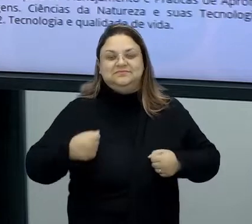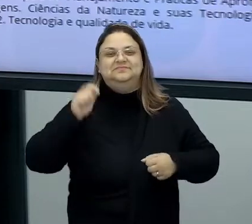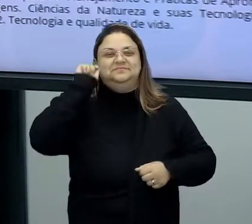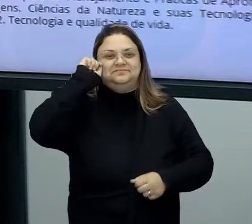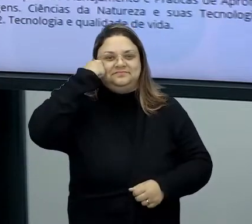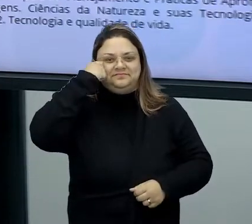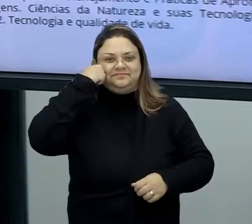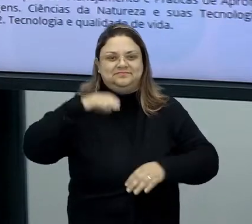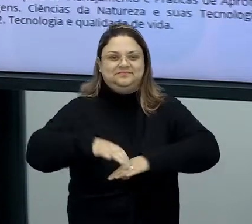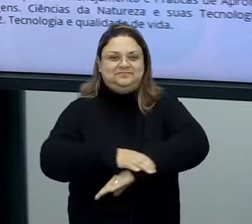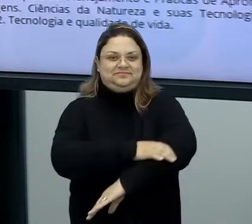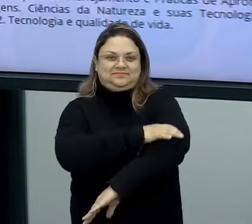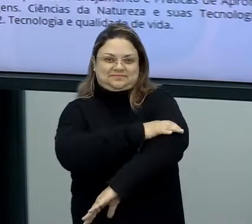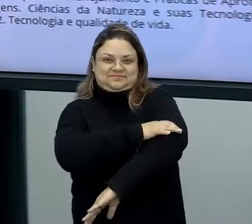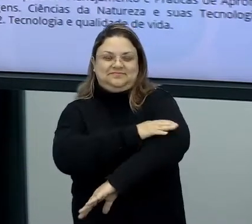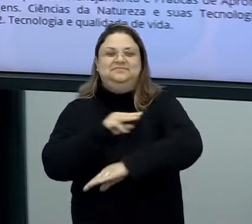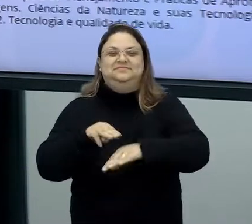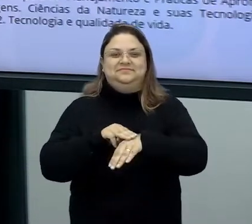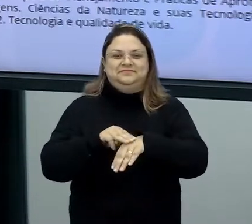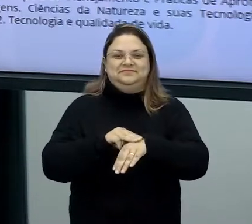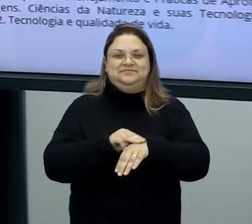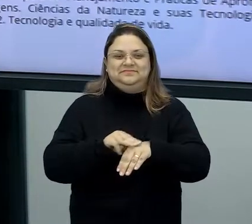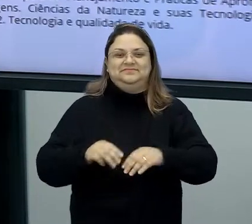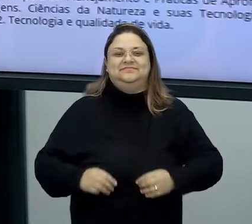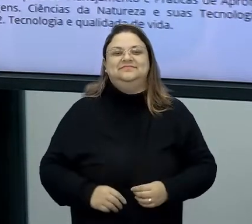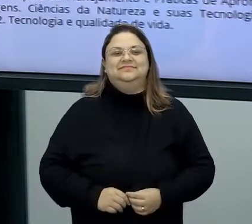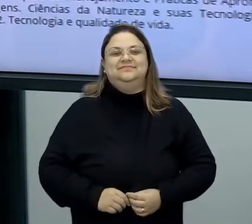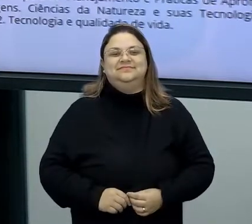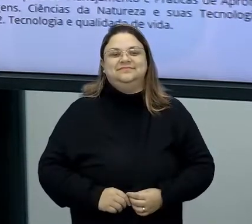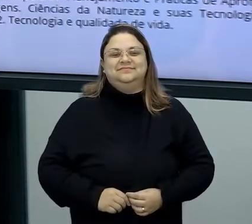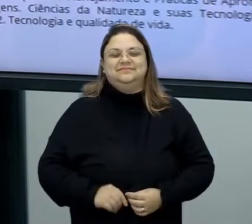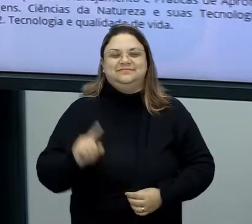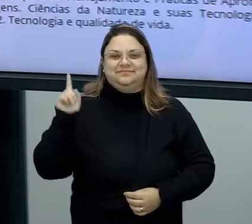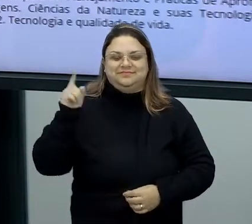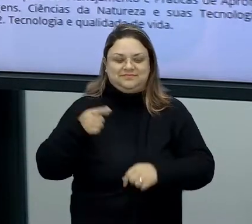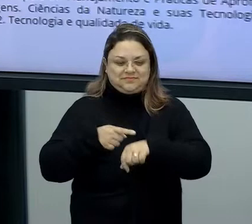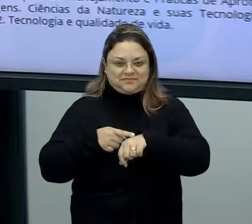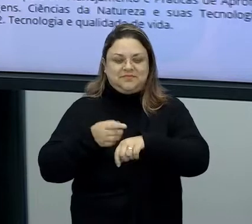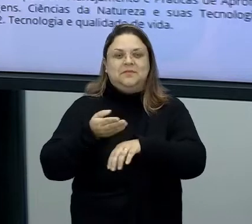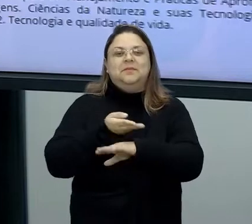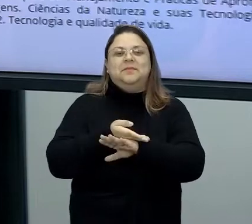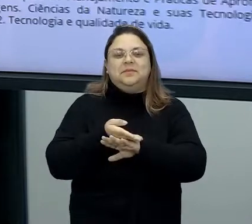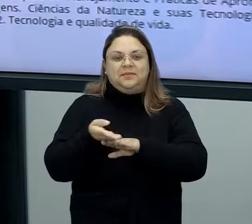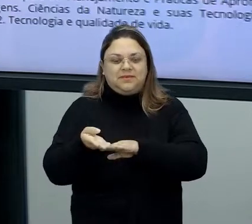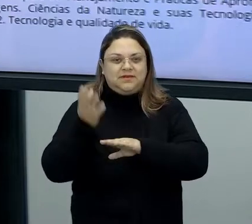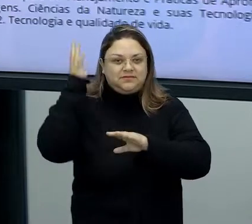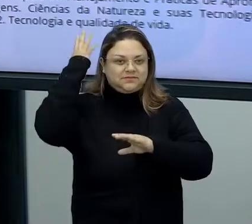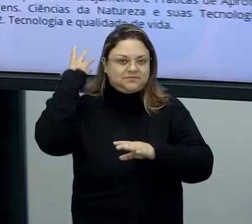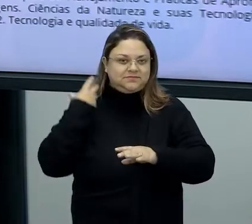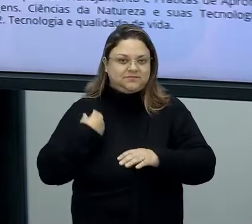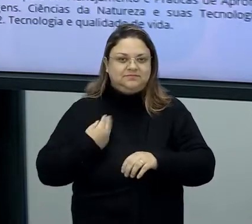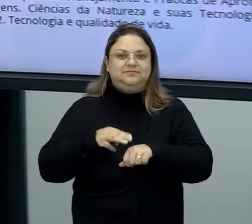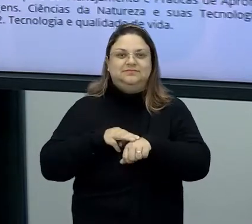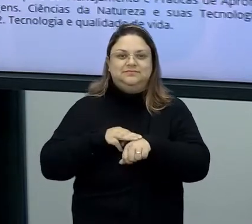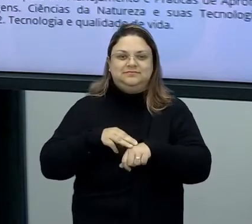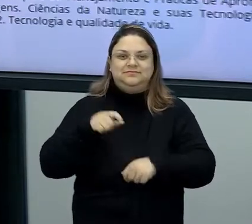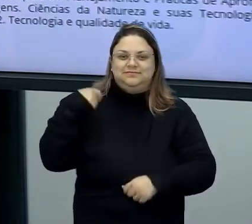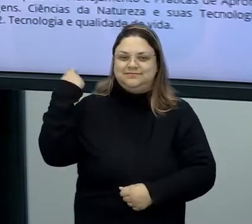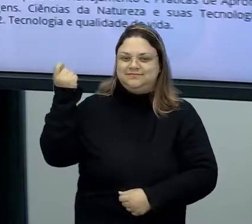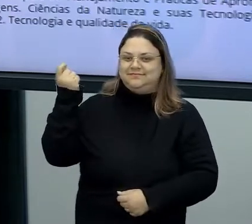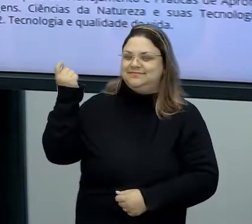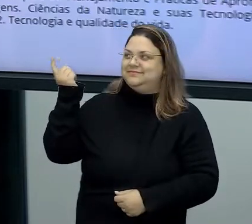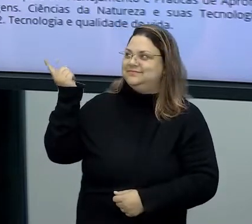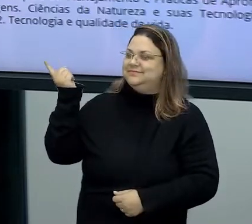uma bota caramelo mesmo. Sou branca, meu cabelo é castanho e o meu sinal